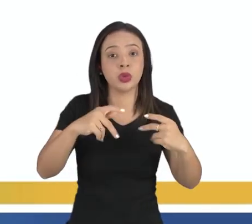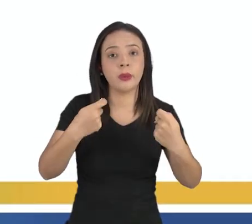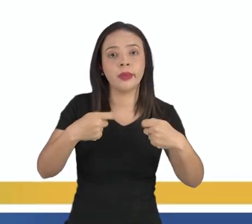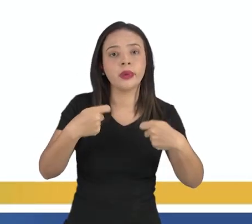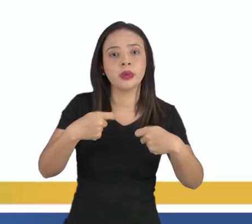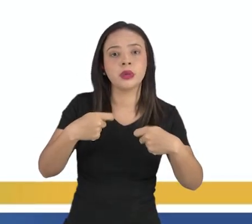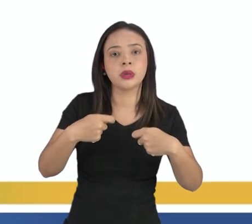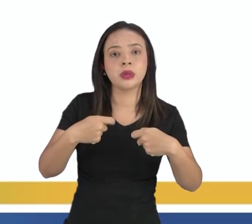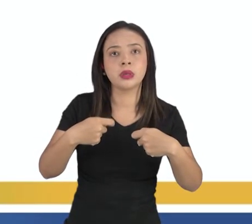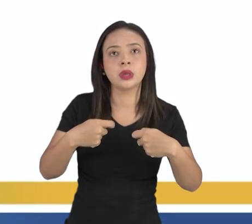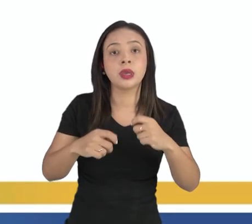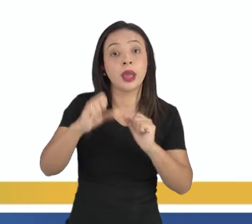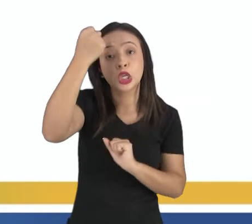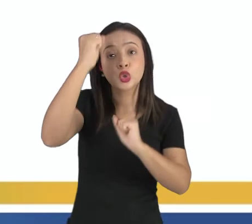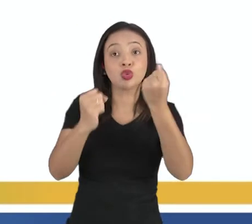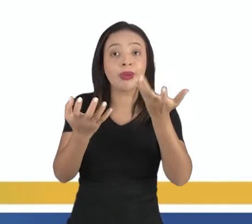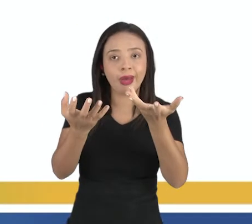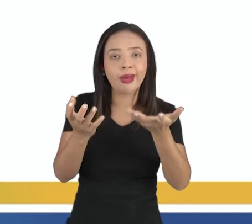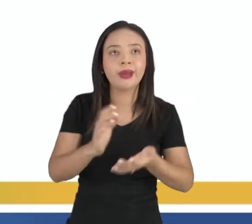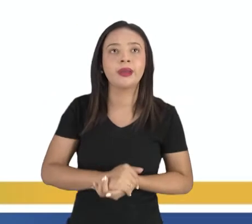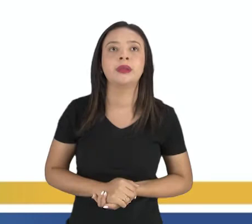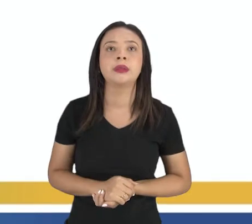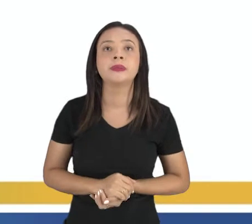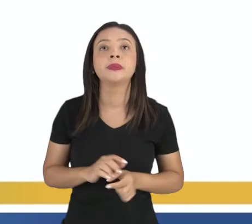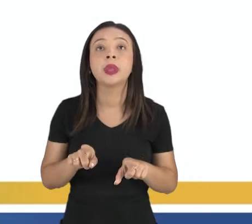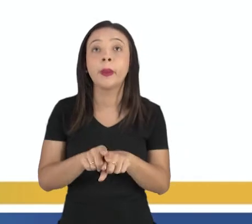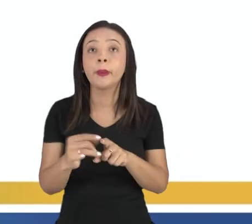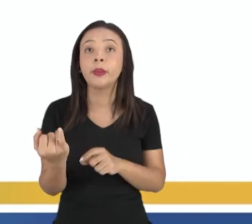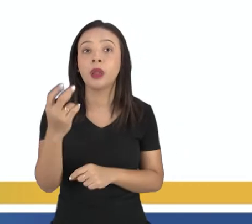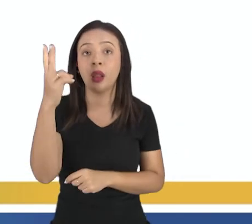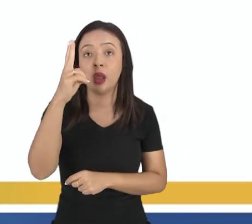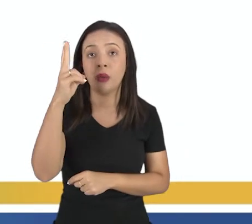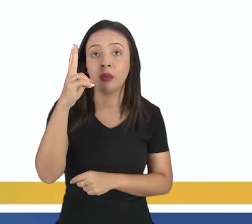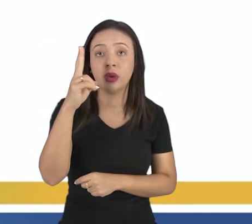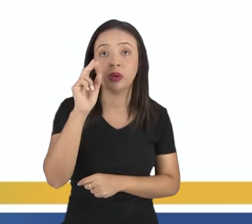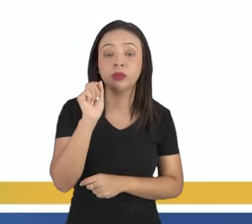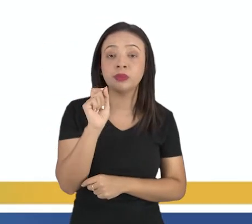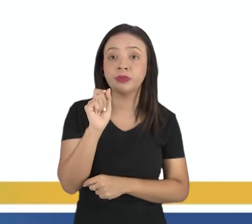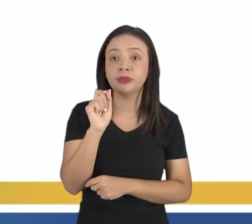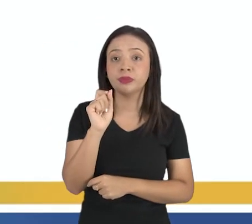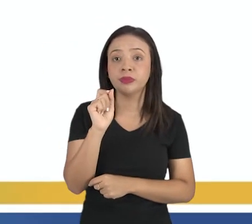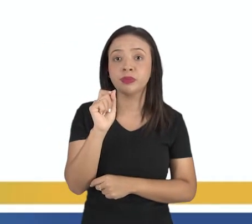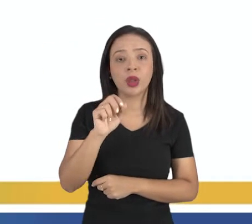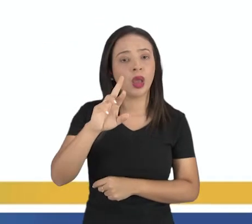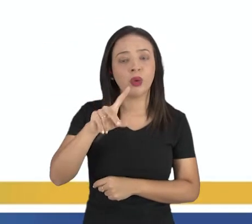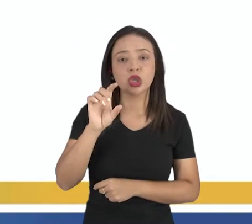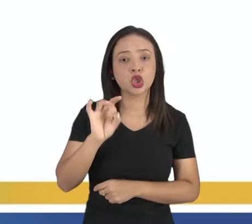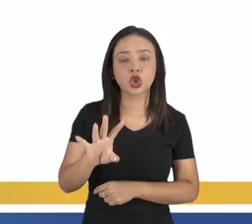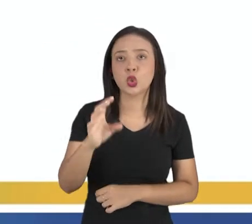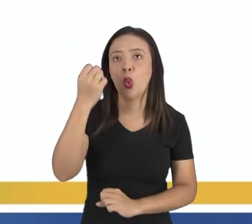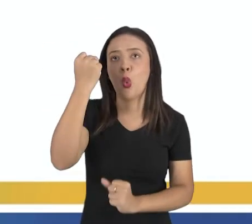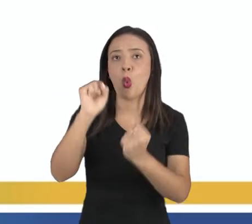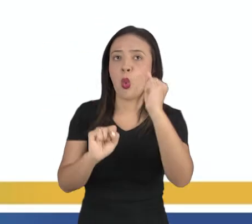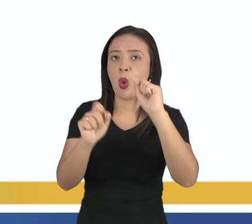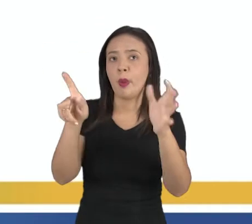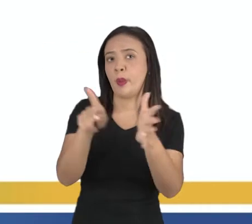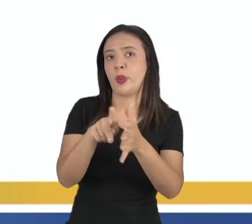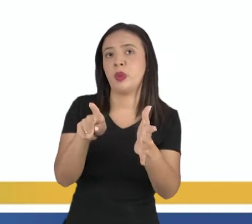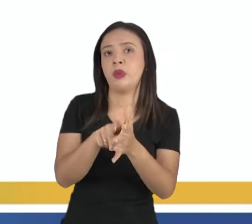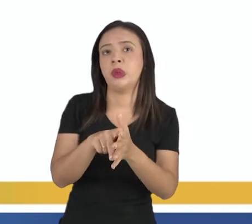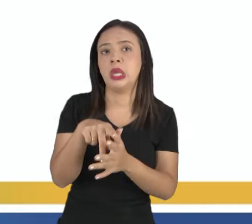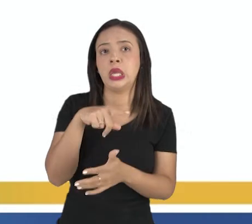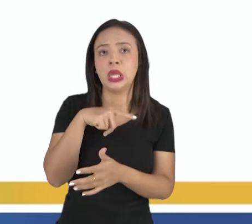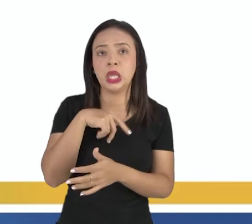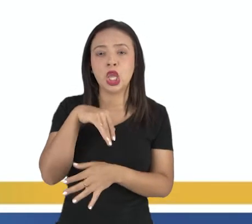da indústria local. E vale lembrar que não é só a atividade industrial em si que gera uma